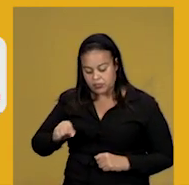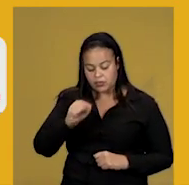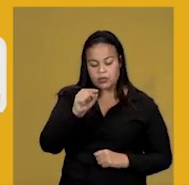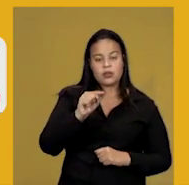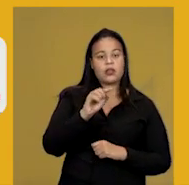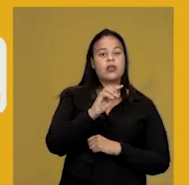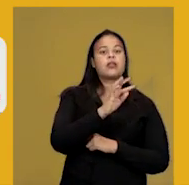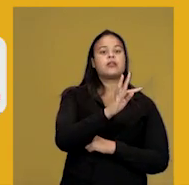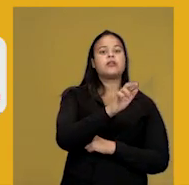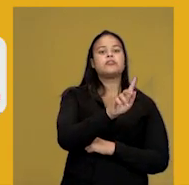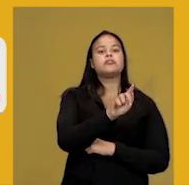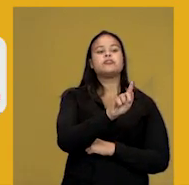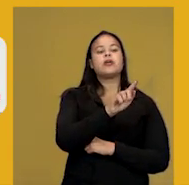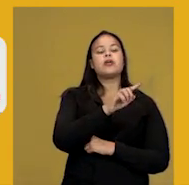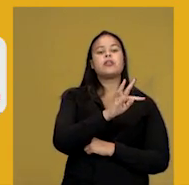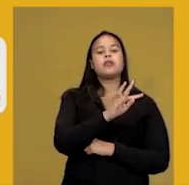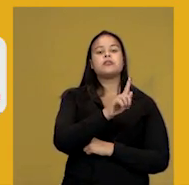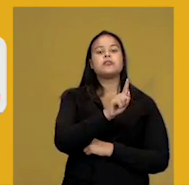desenhar um triângulo retângulo.